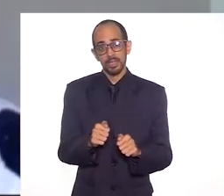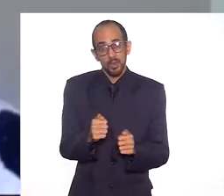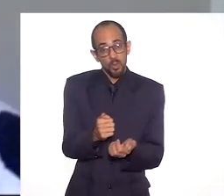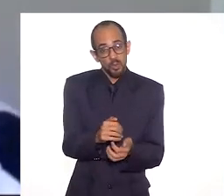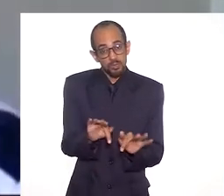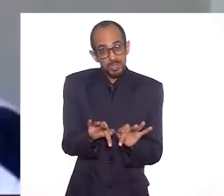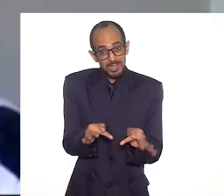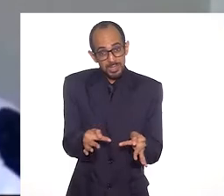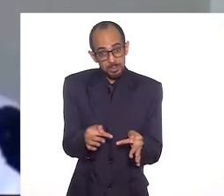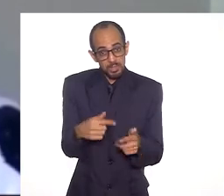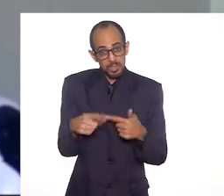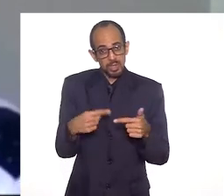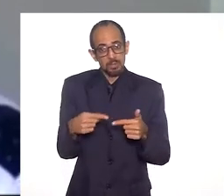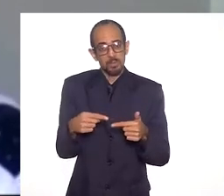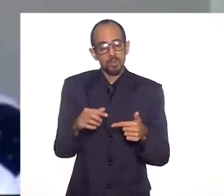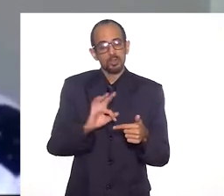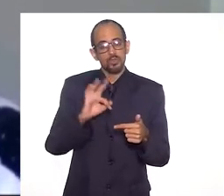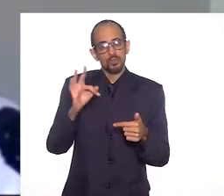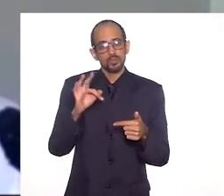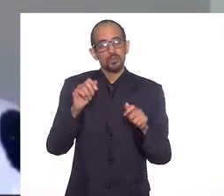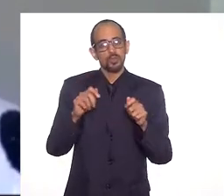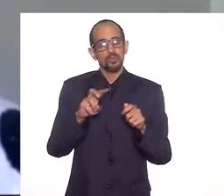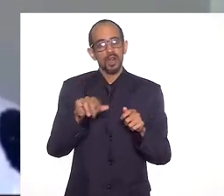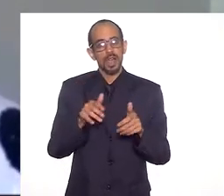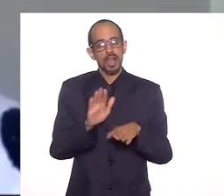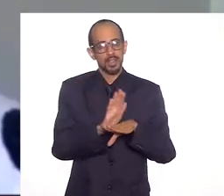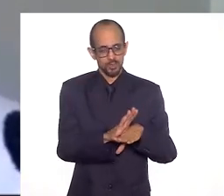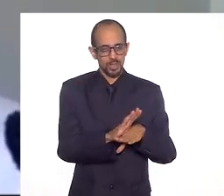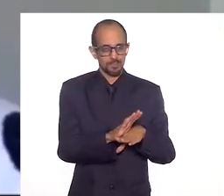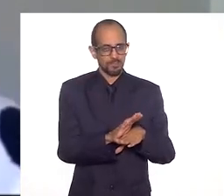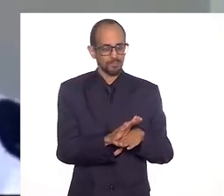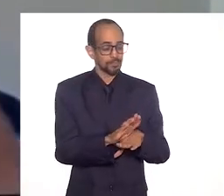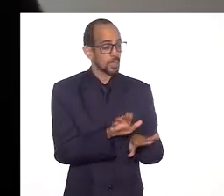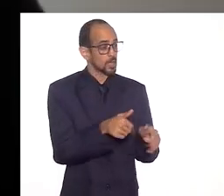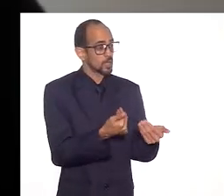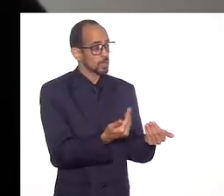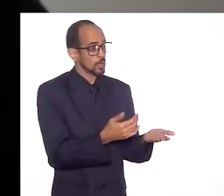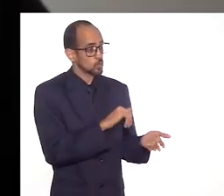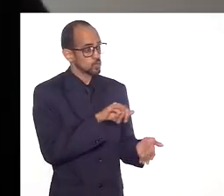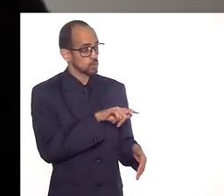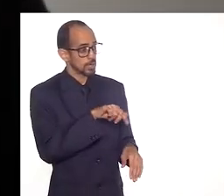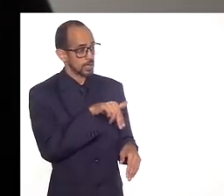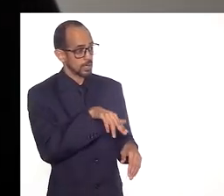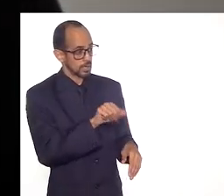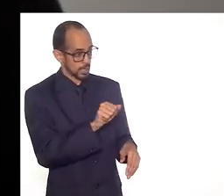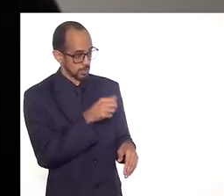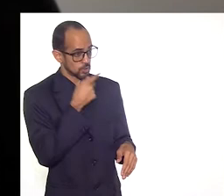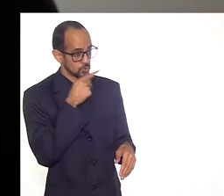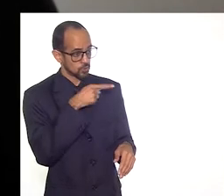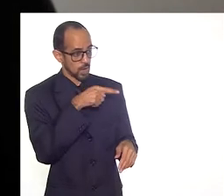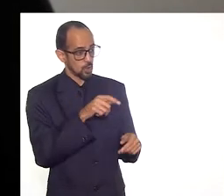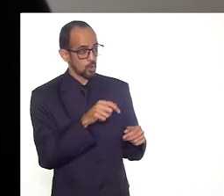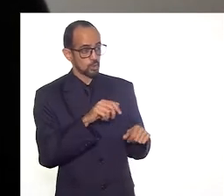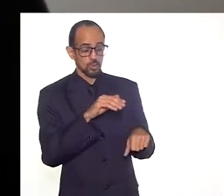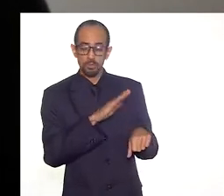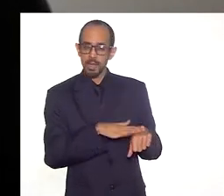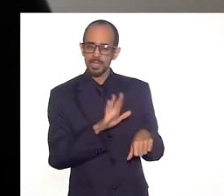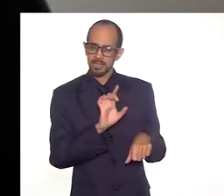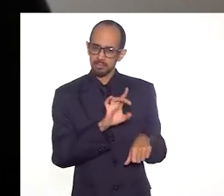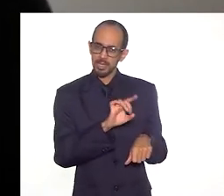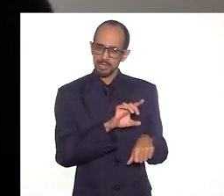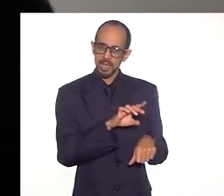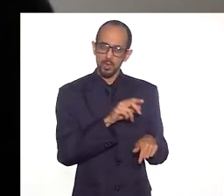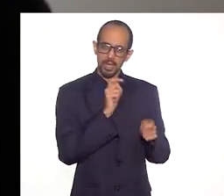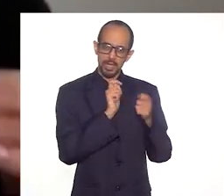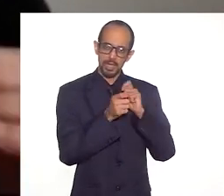mas que lá na frente vão ajudar a salvar o mundo. Juliana, a gente falou da cereja do bolo, da discussão